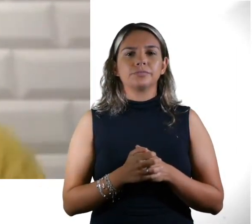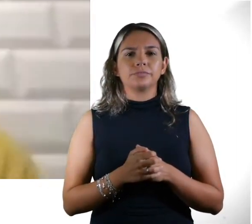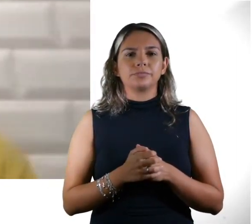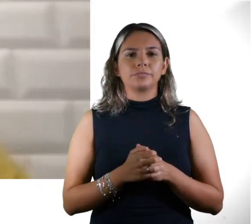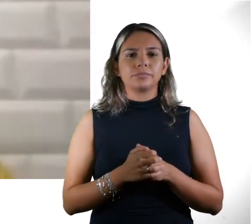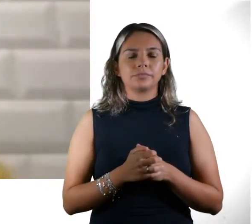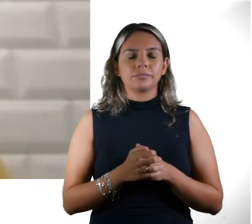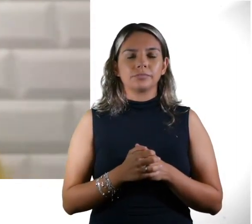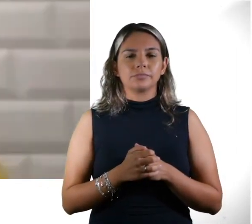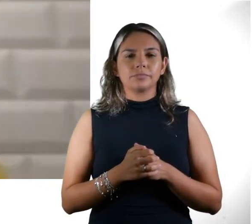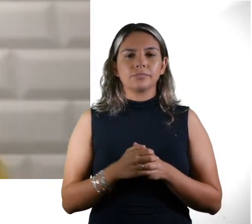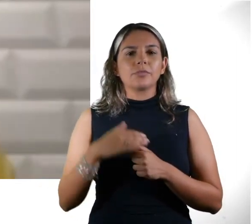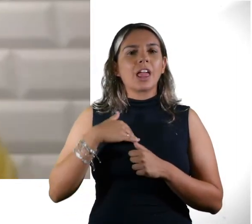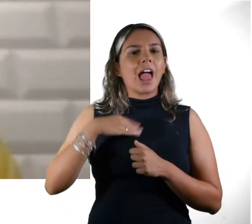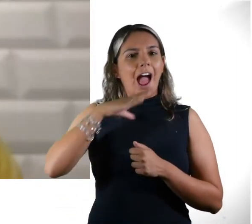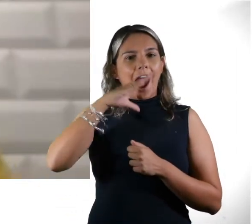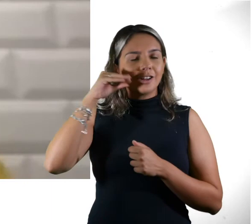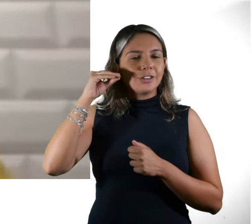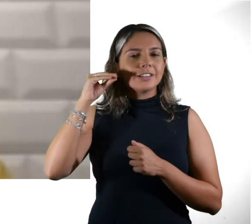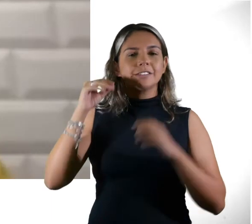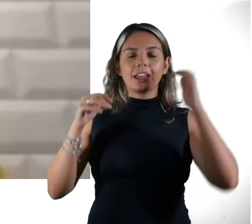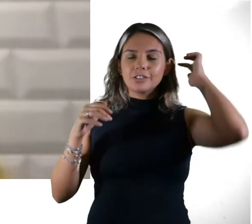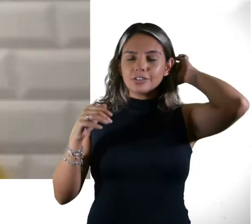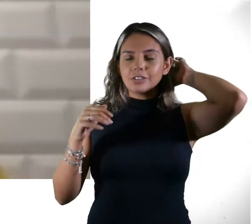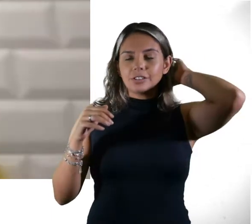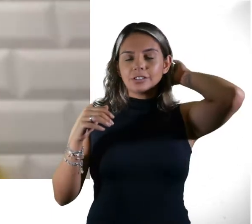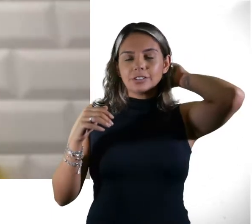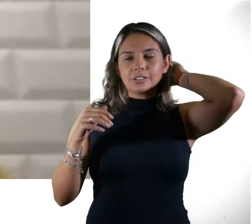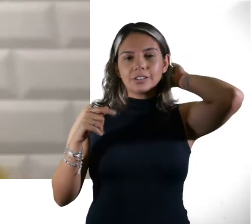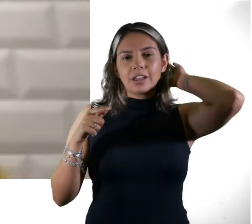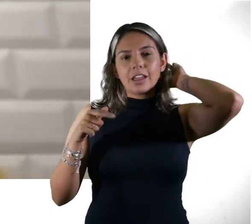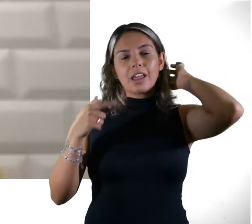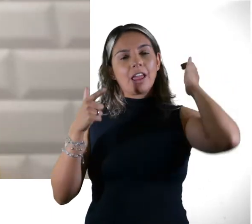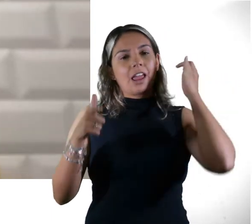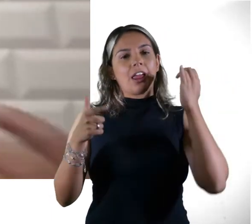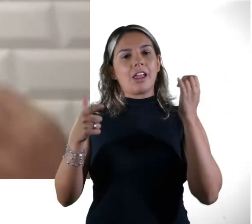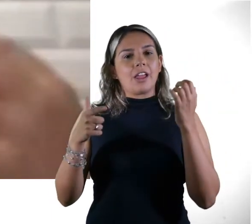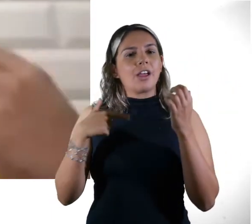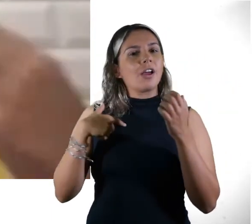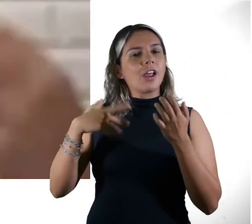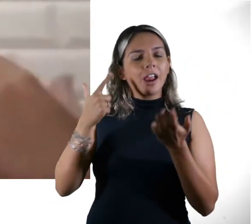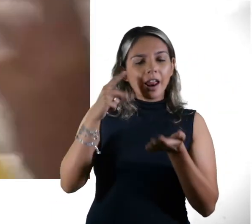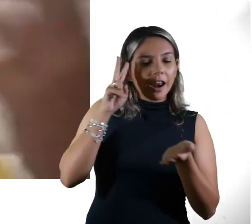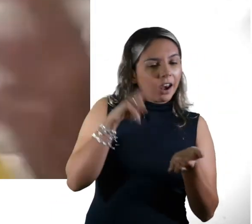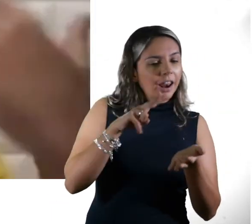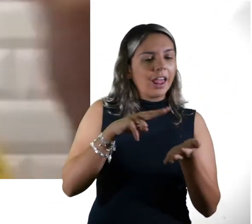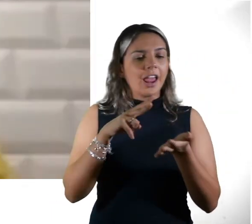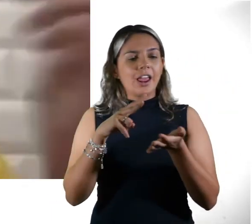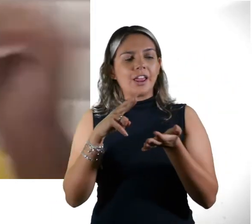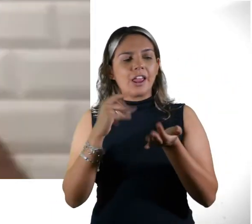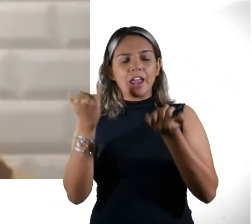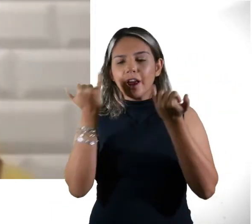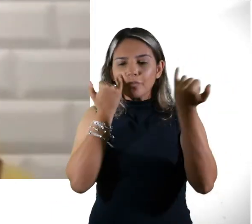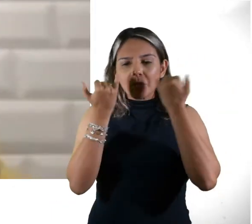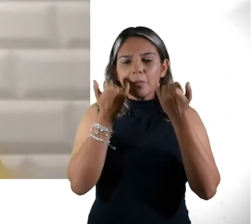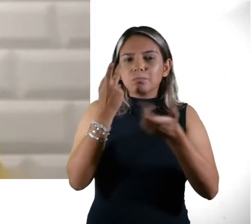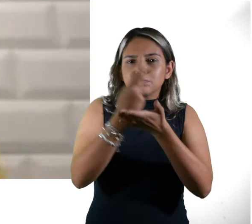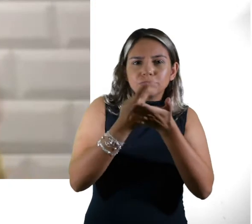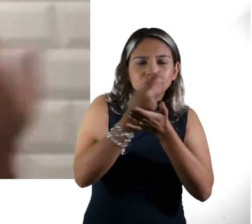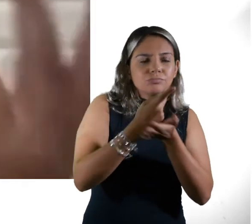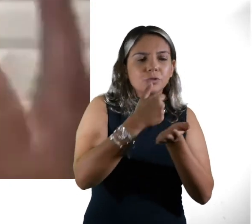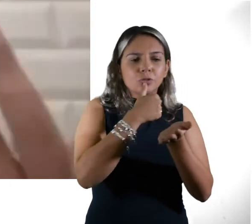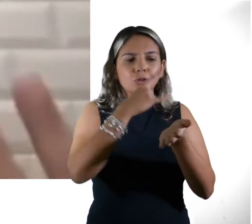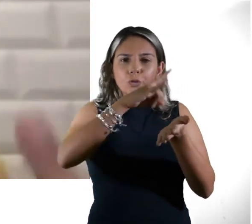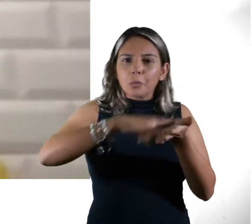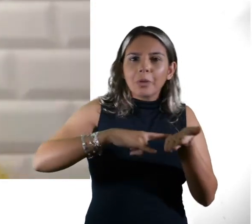recolhendo informação desde a adolescência, não sei. E tinha essa informação comigo, fui lendo os livros todos, tudo que